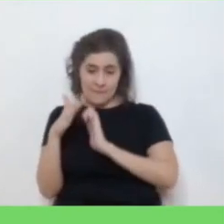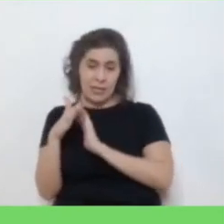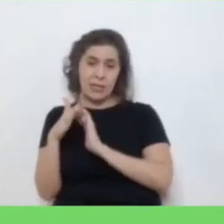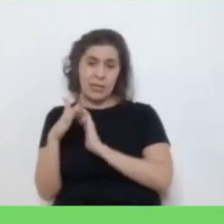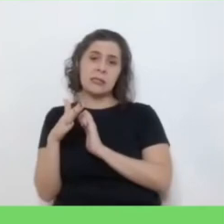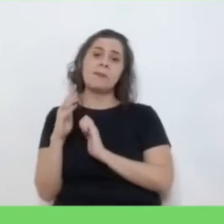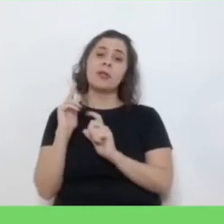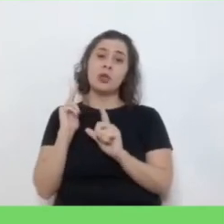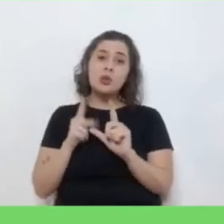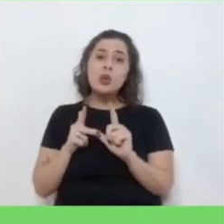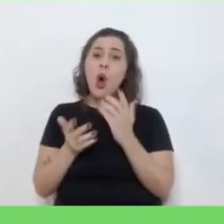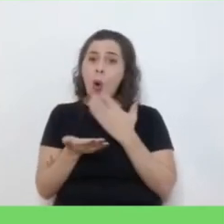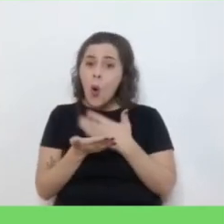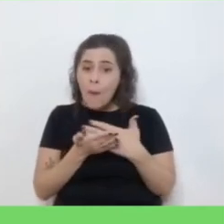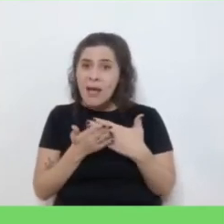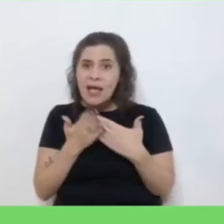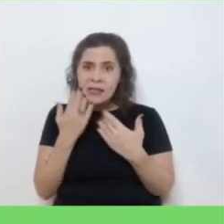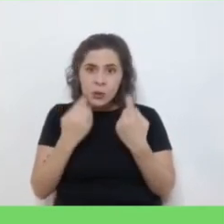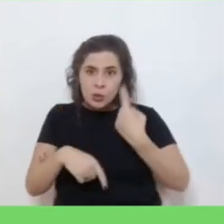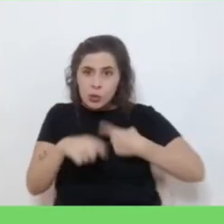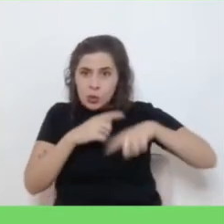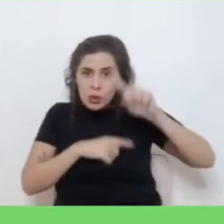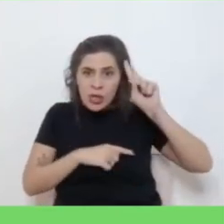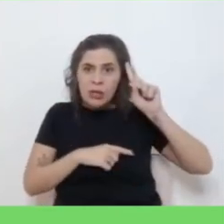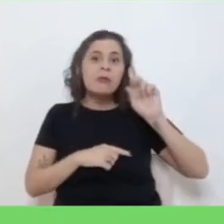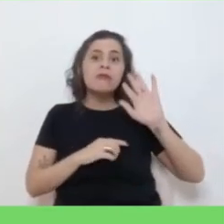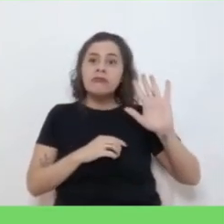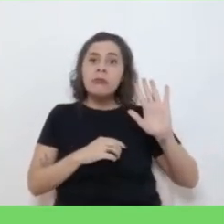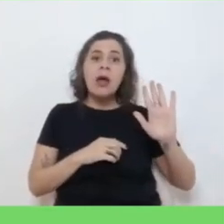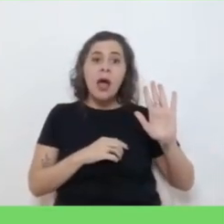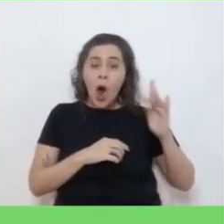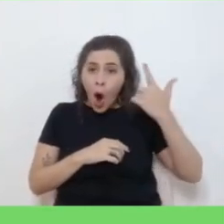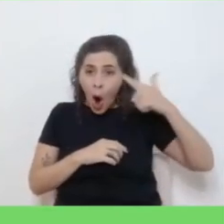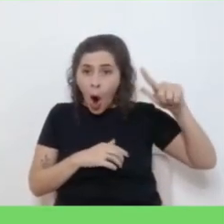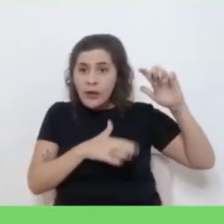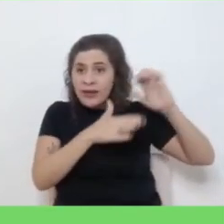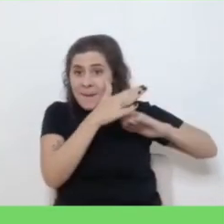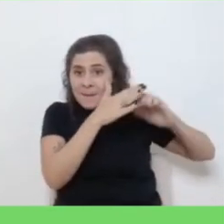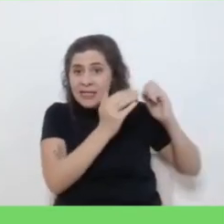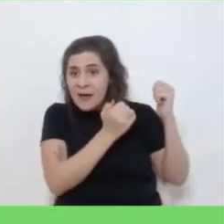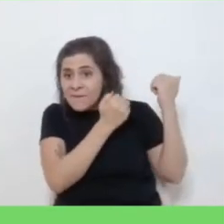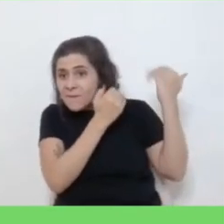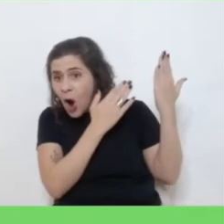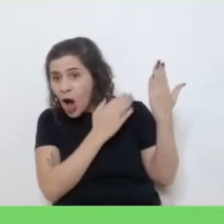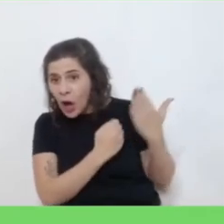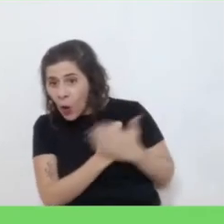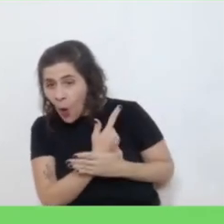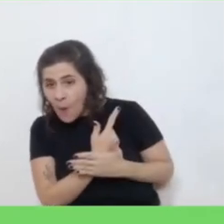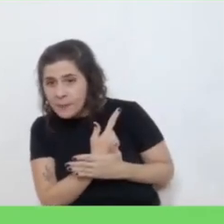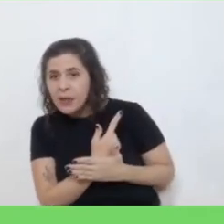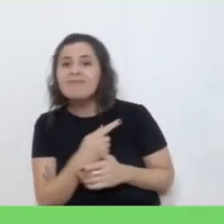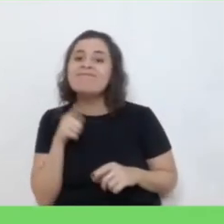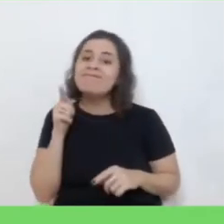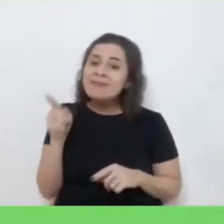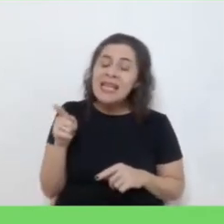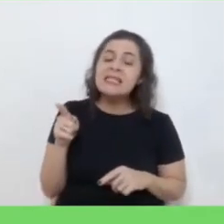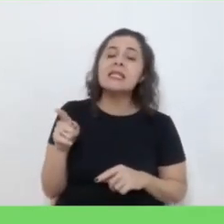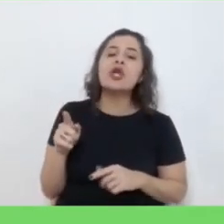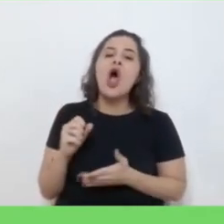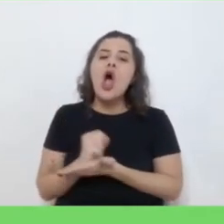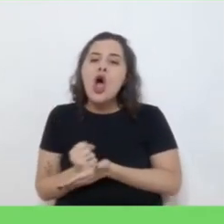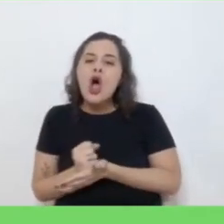começam a fazer relativo sucesso, são compradas por empresas de fora e jogos dessas empresas